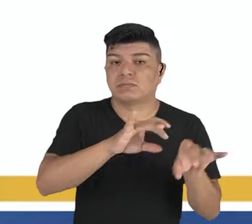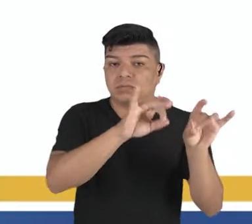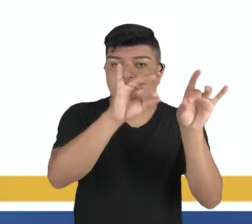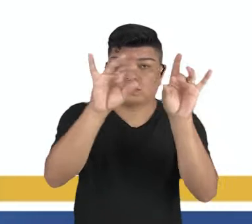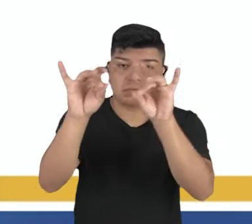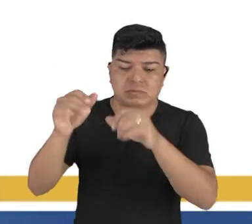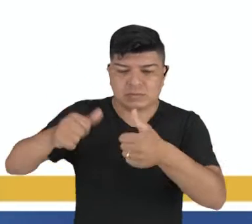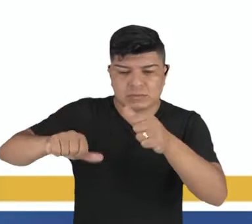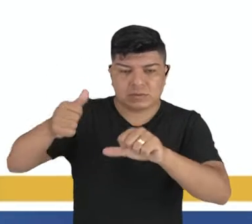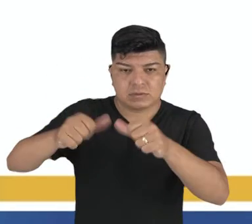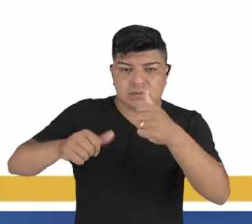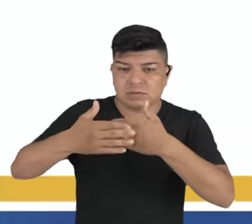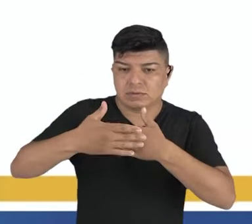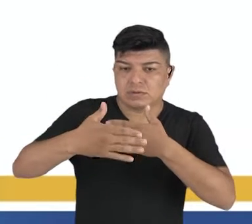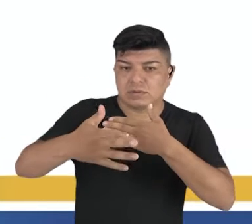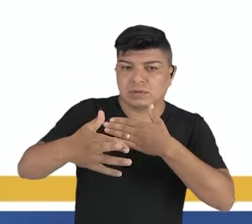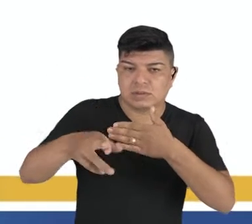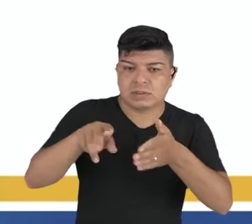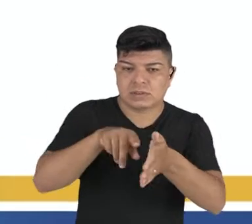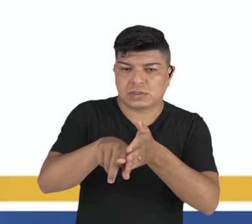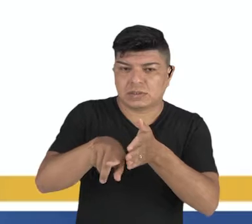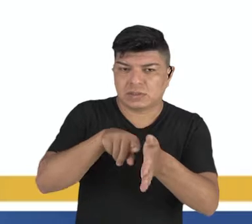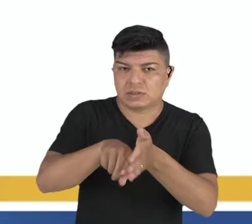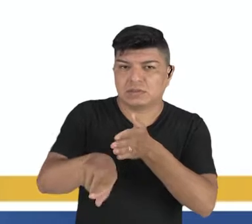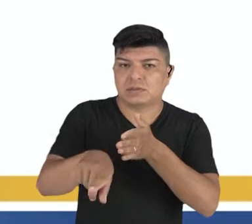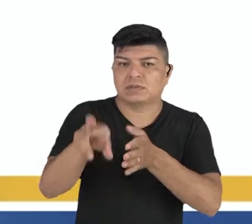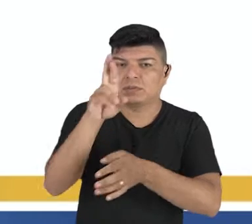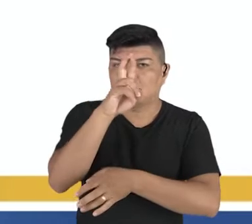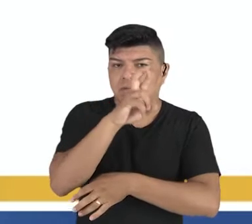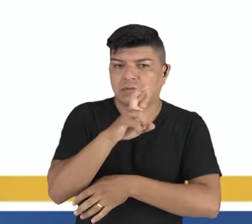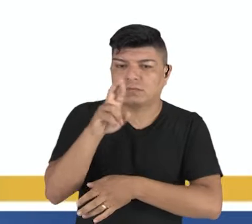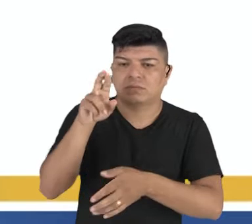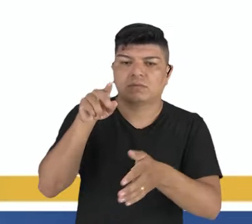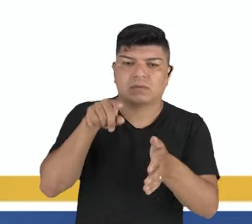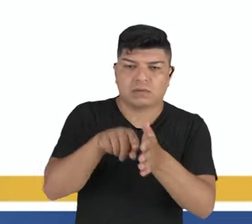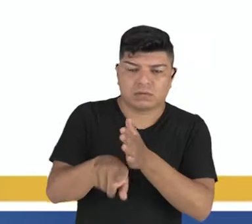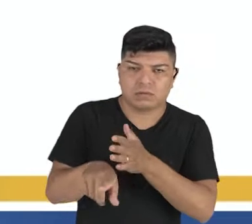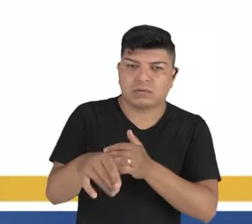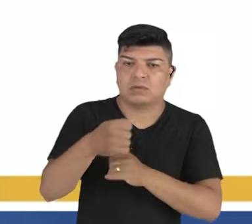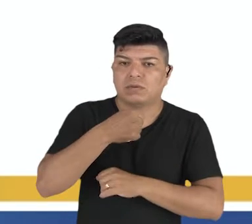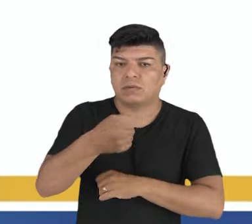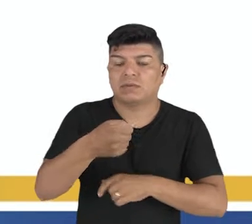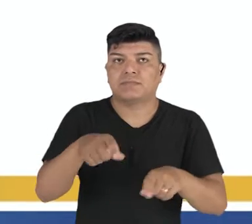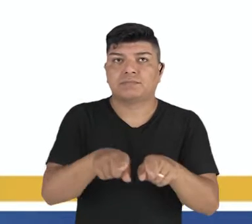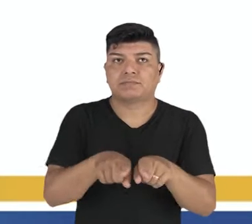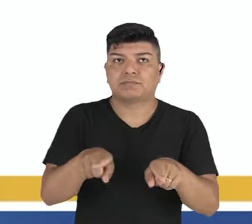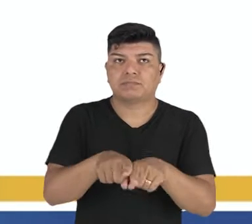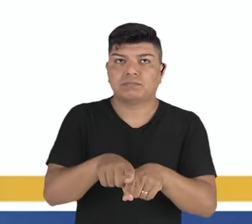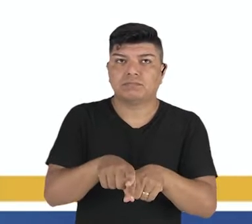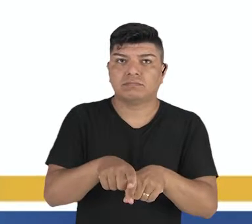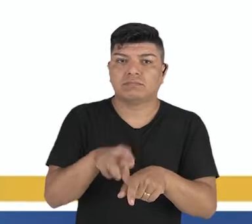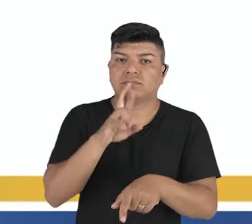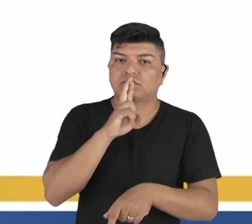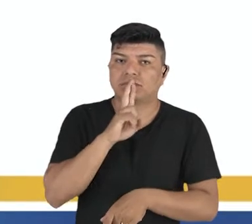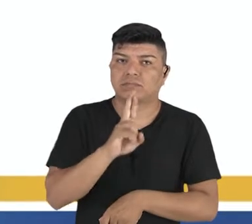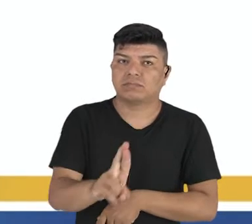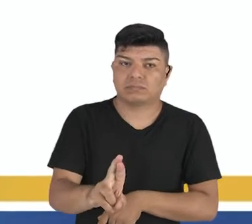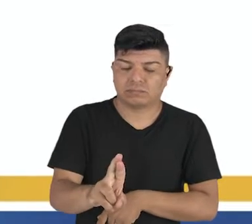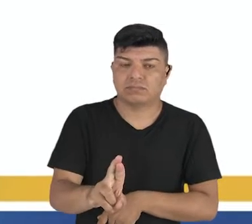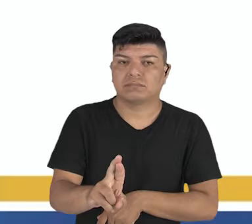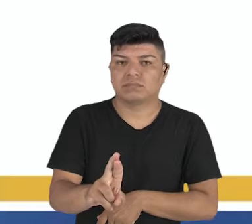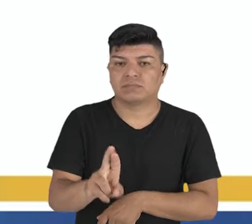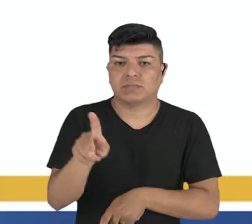buscar analisar, a partir de questionários, observações, perguntas e entrevistas, as respostas de